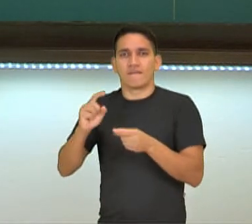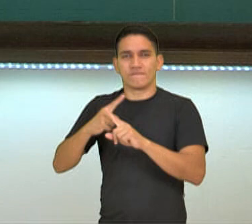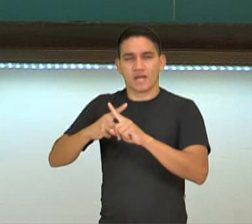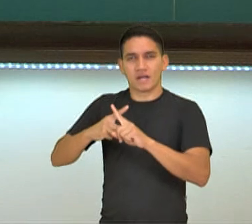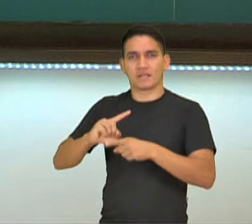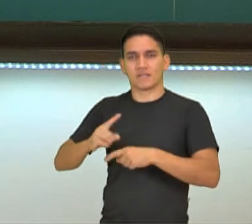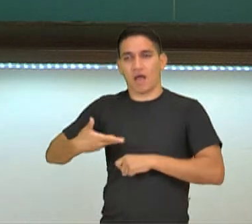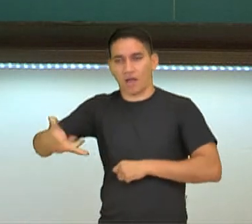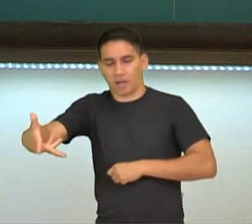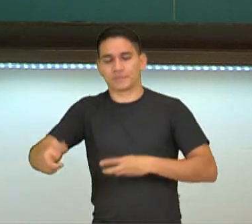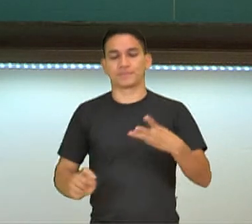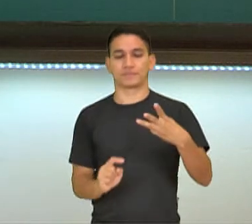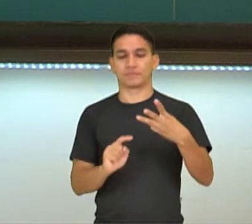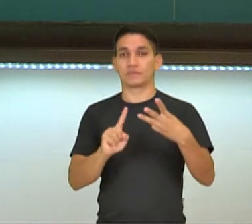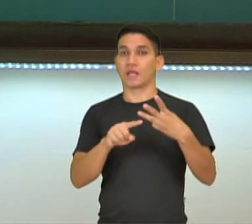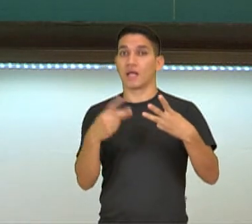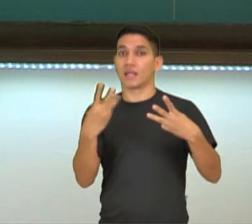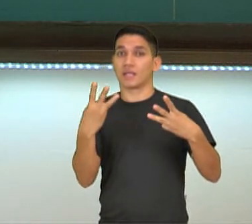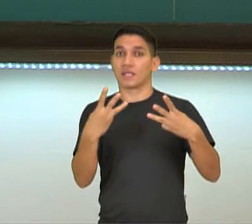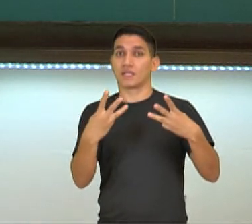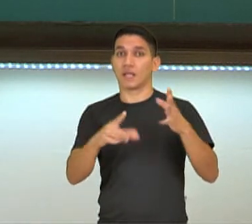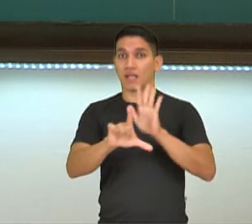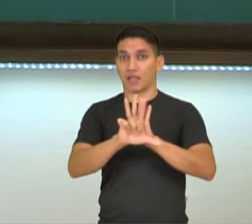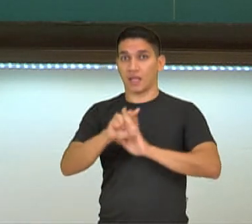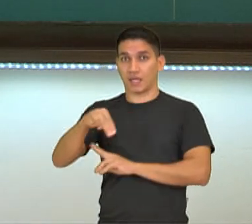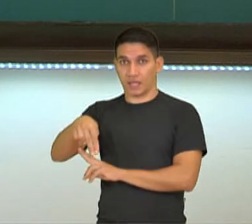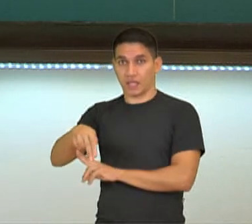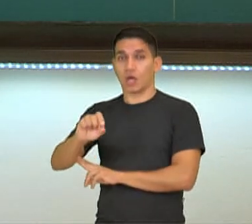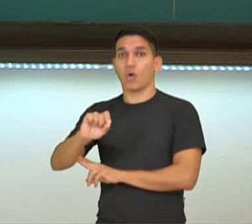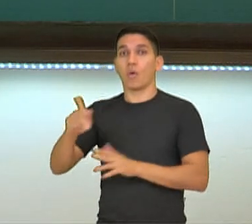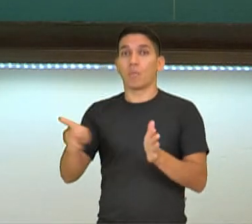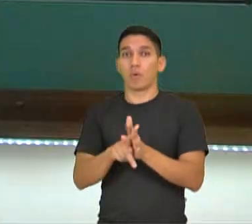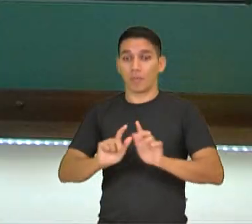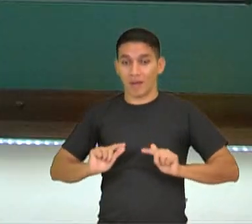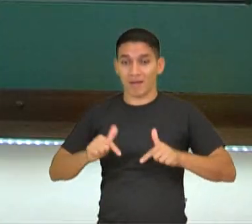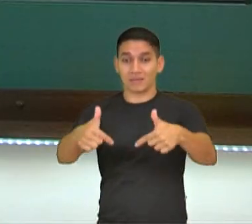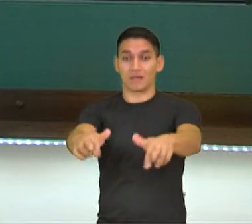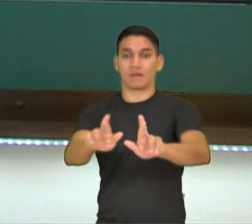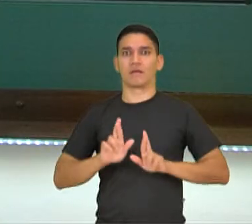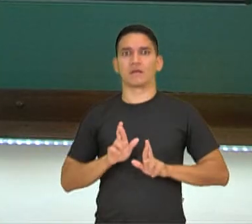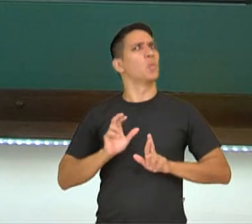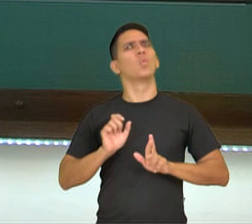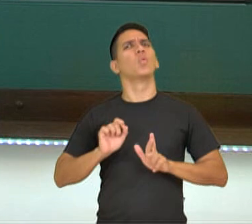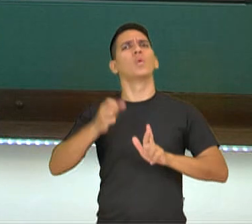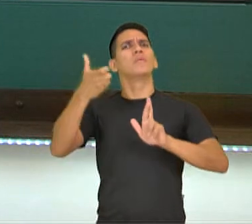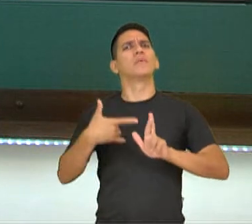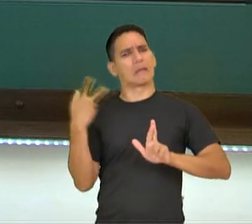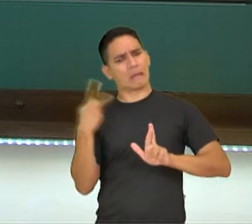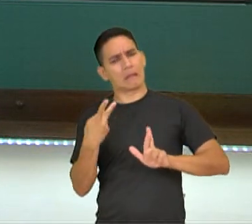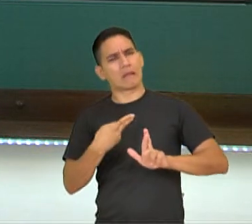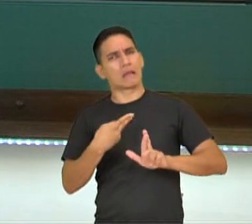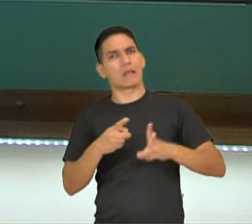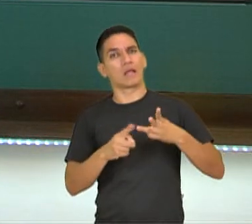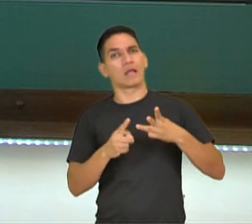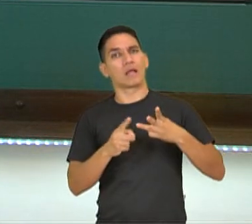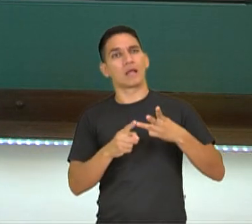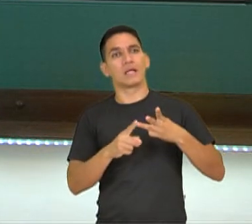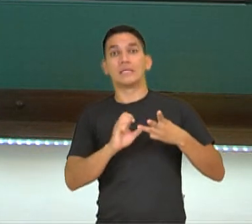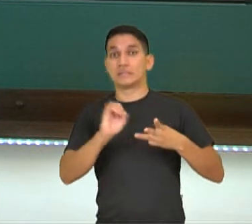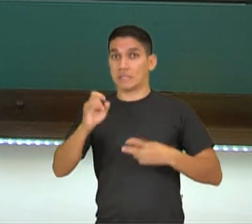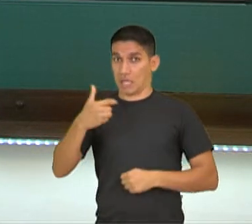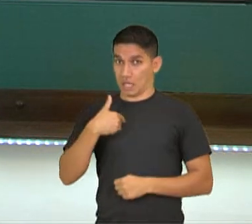tá ok? E a terceira lei de Newton, lei da ação e reação. O que diz essa lei? Que se